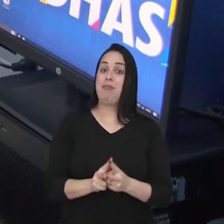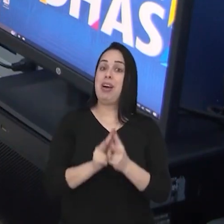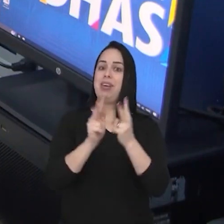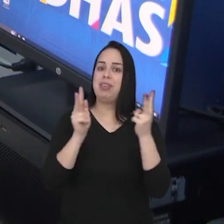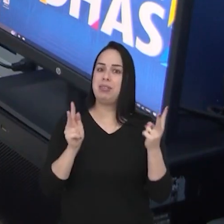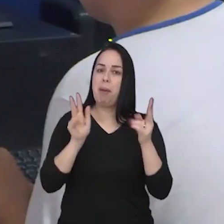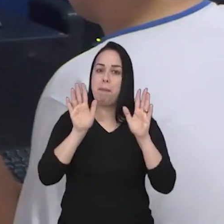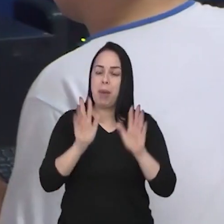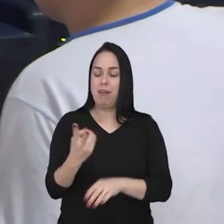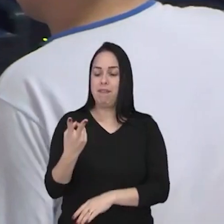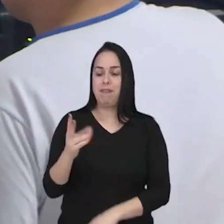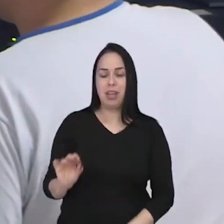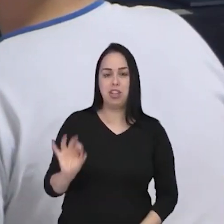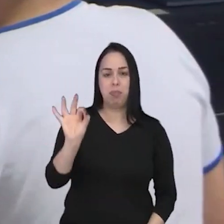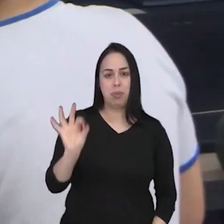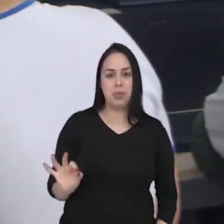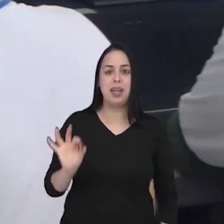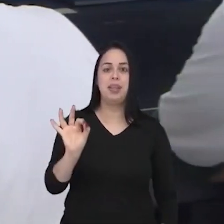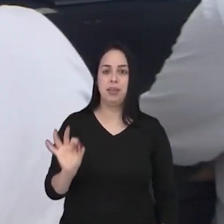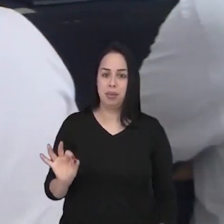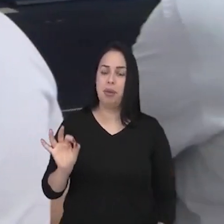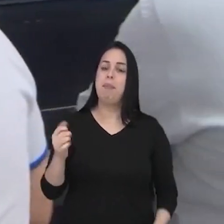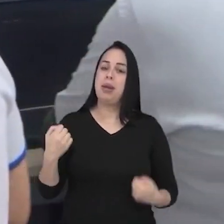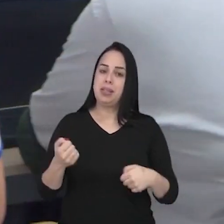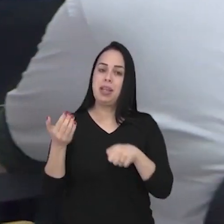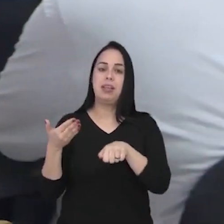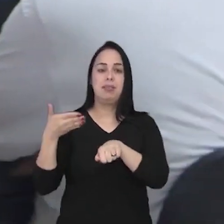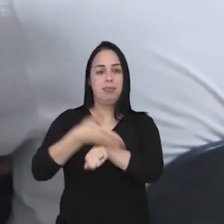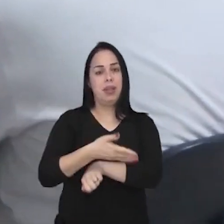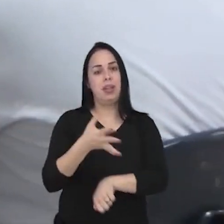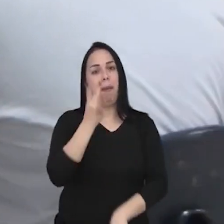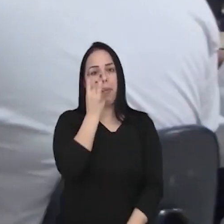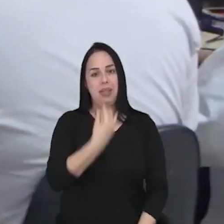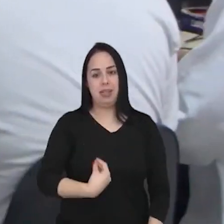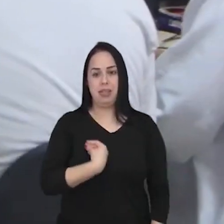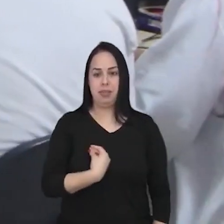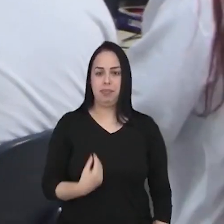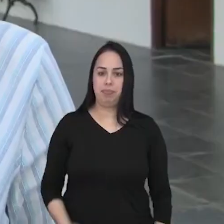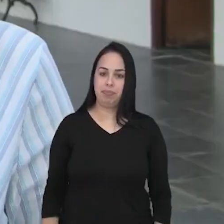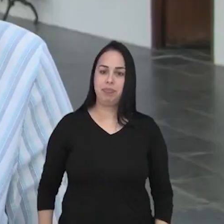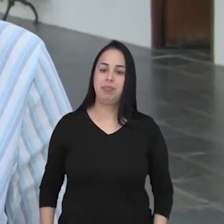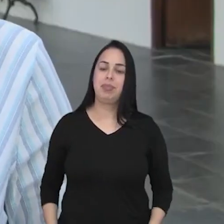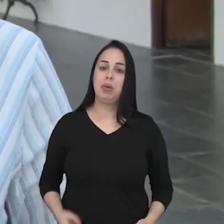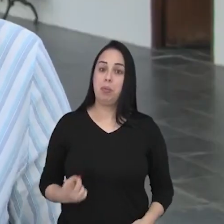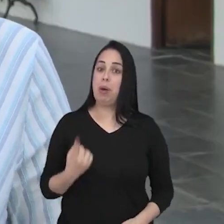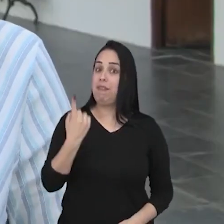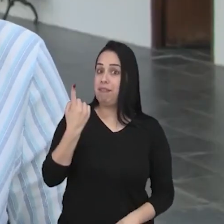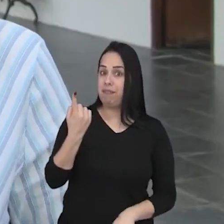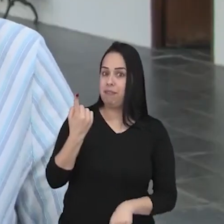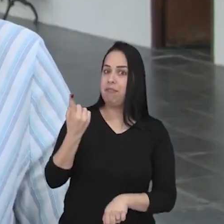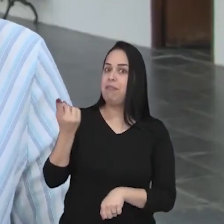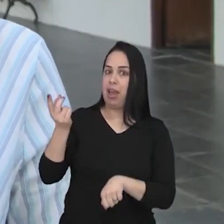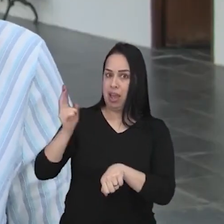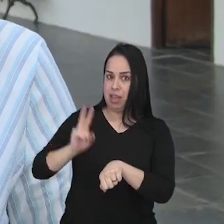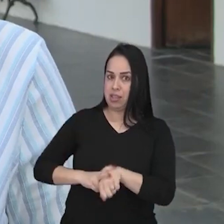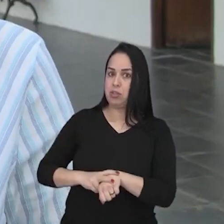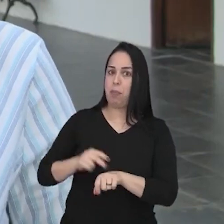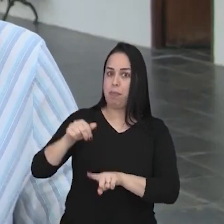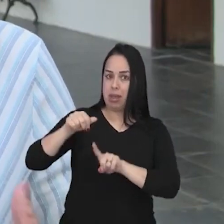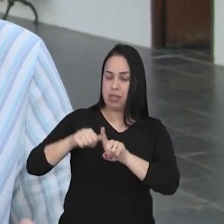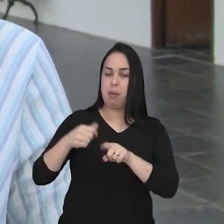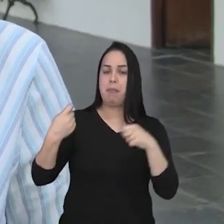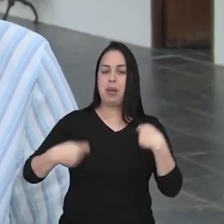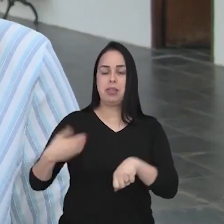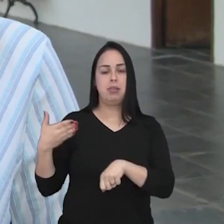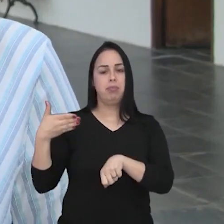à distância, mas 20% das atividades ocorrem de forma presencial. Uma vez ao mês, integral, eles